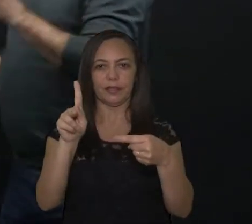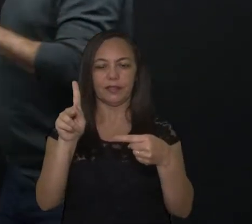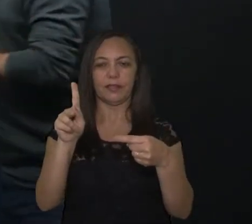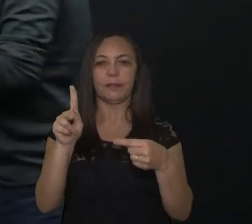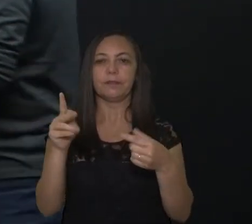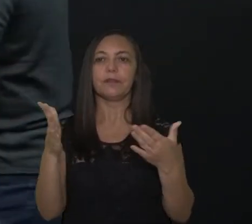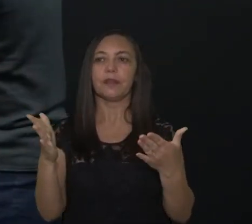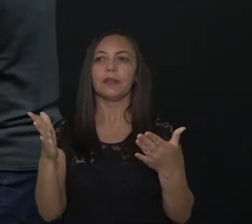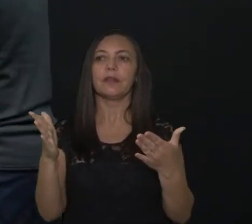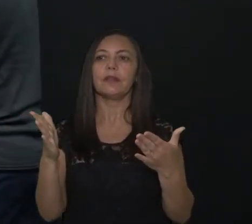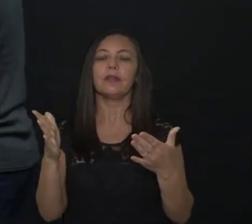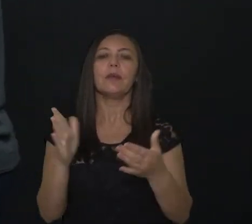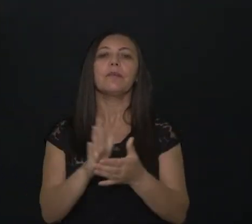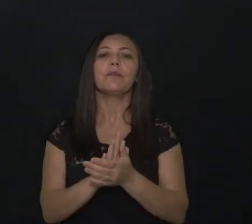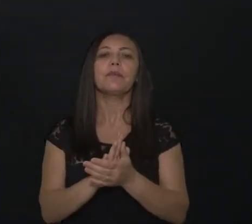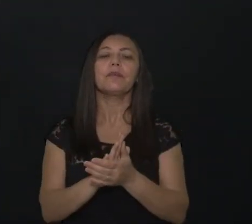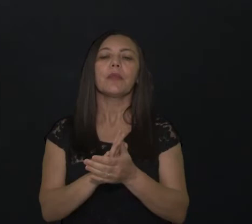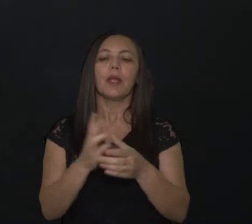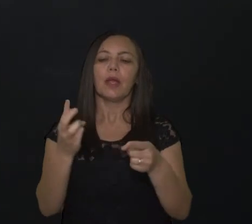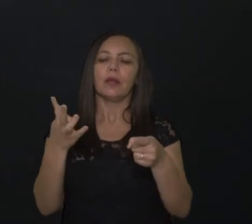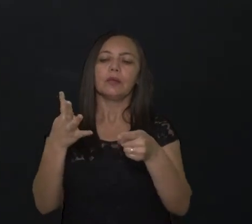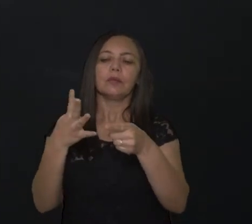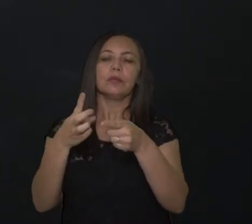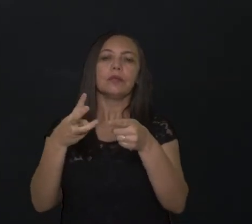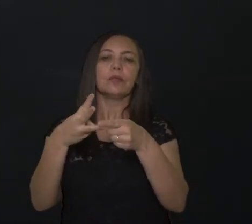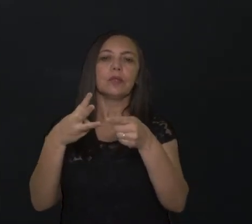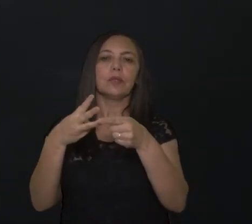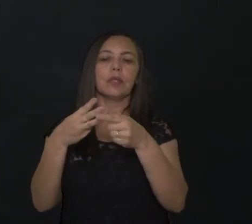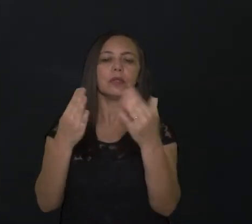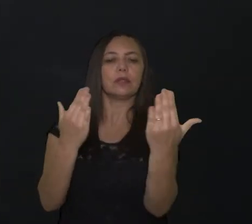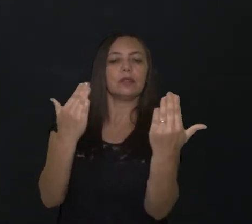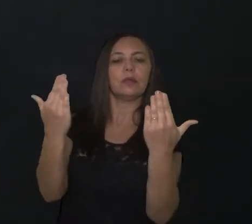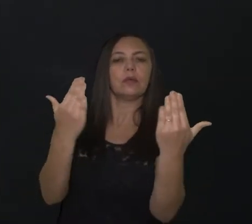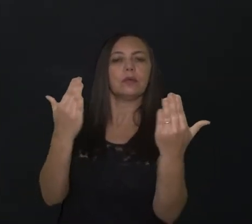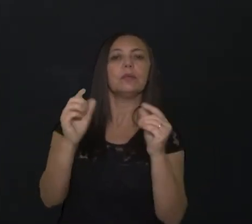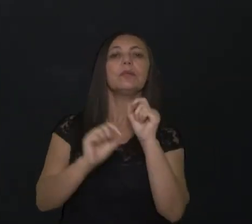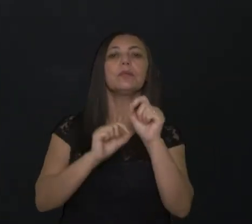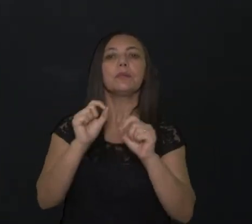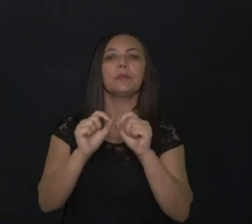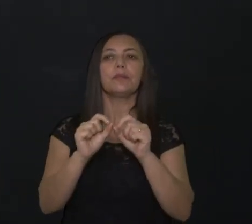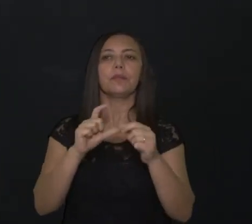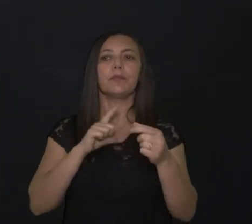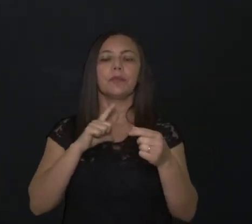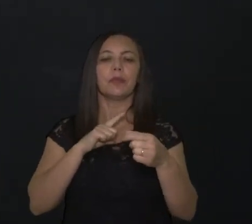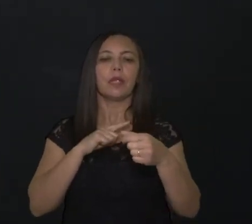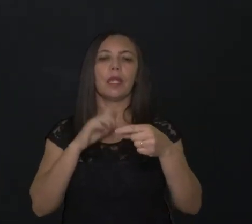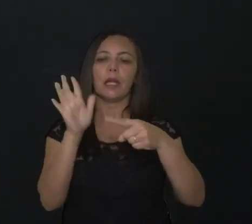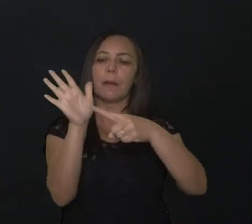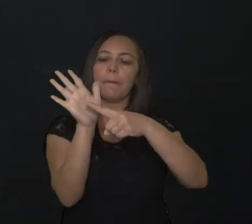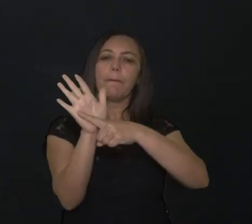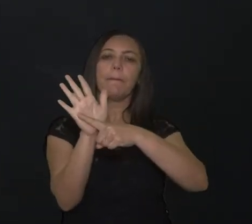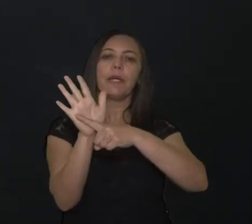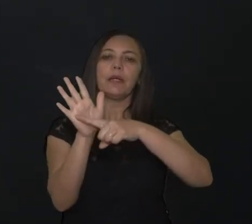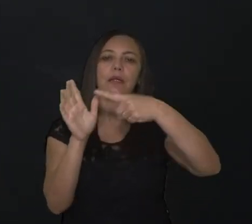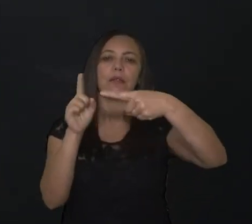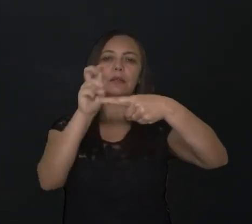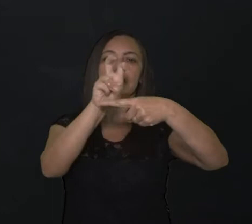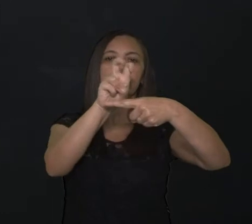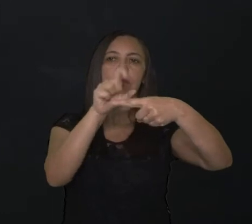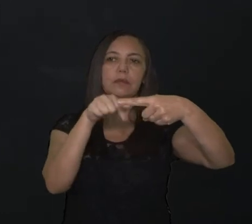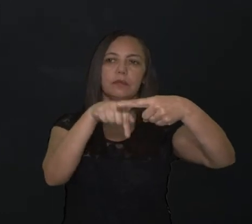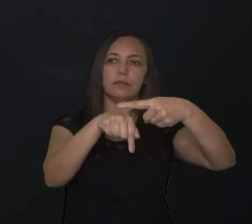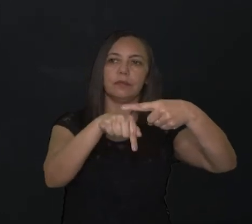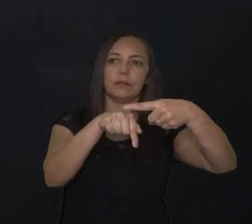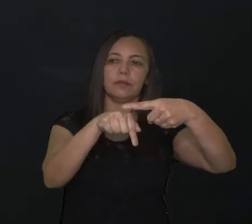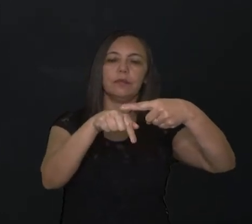Legal? Ok. Nosso terceiro tipo de comparação é o seguinte. Eu tenho menos 5 sétimos e